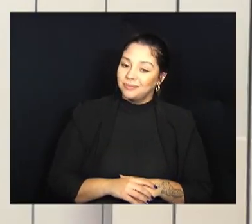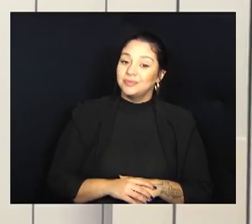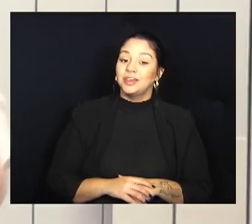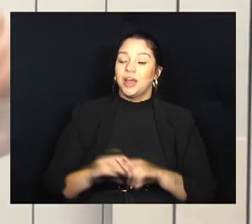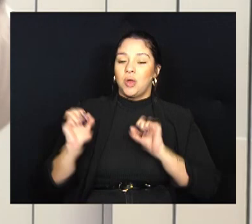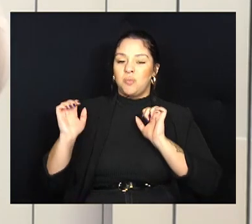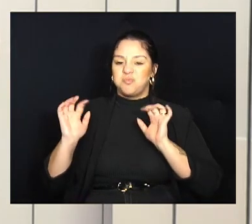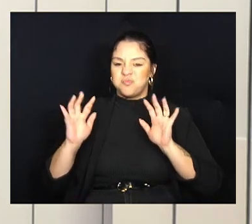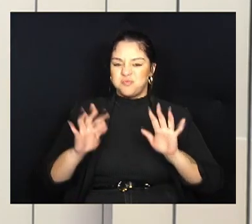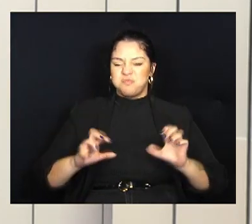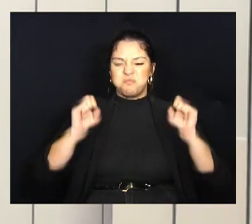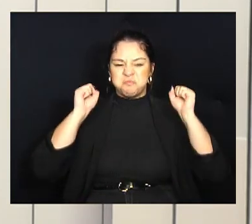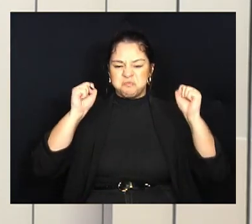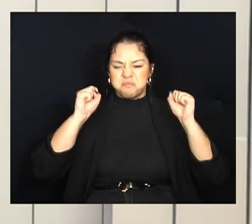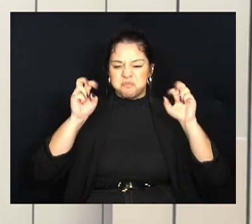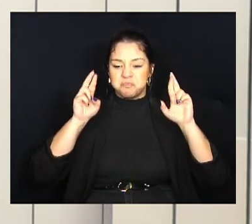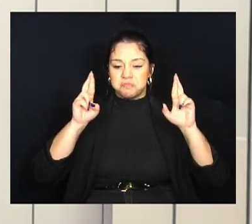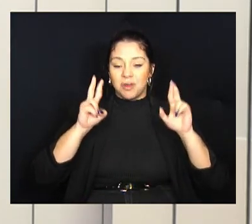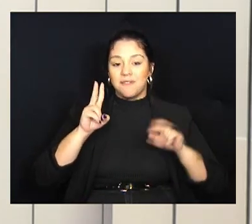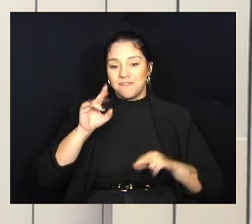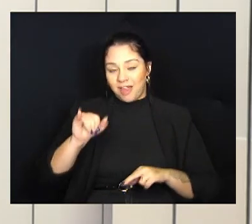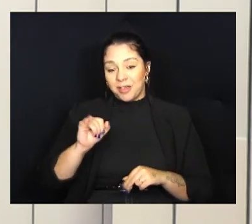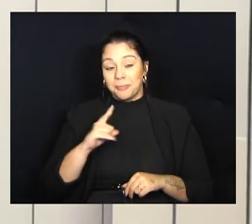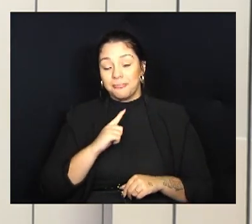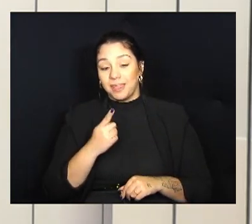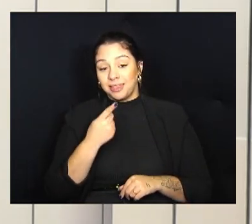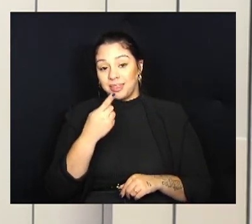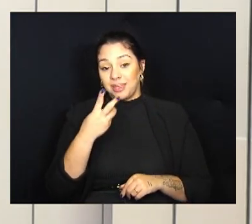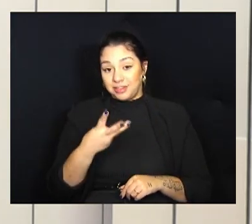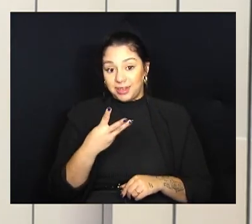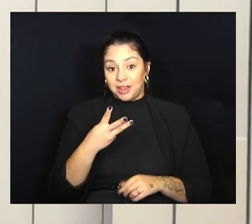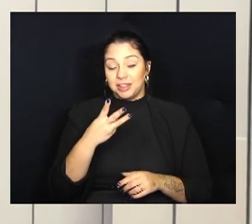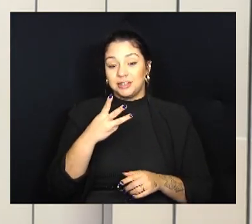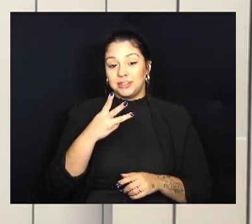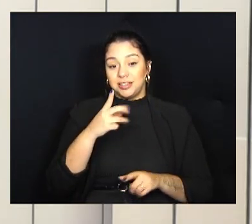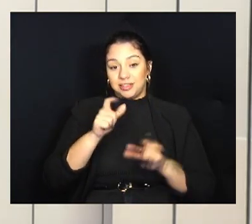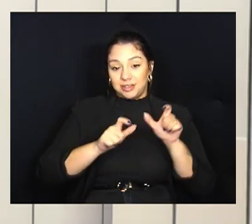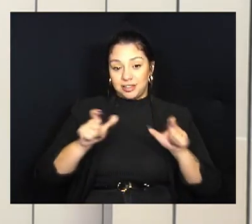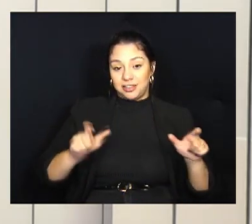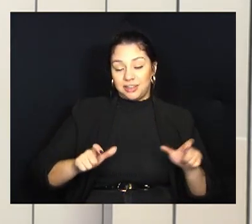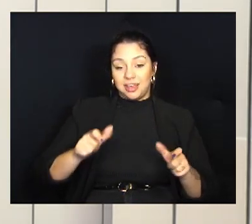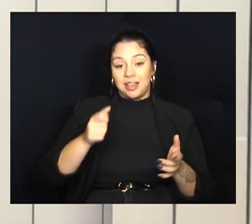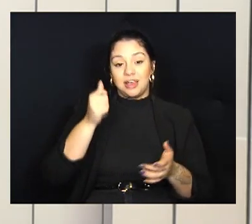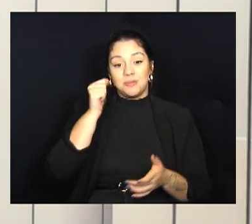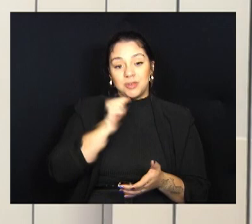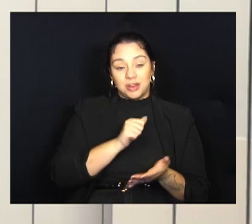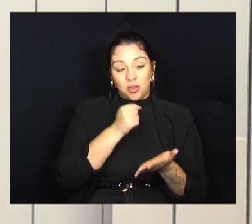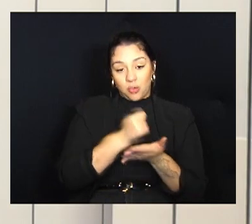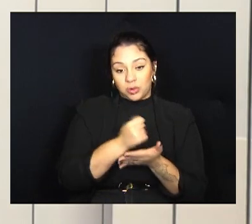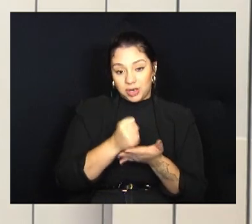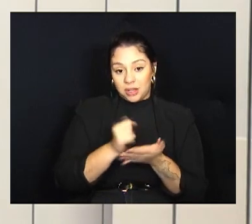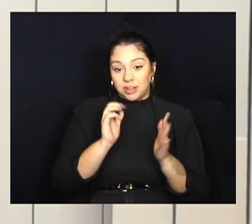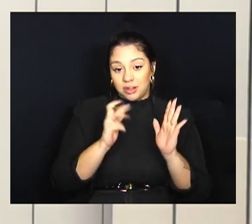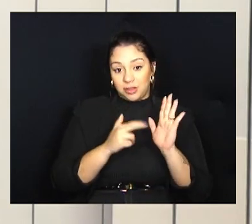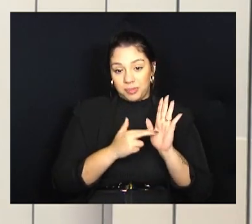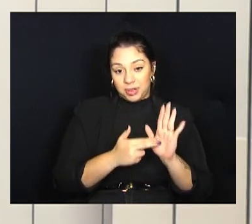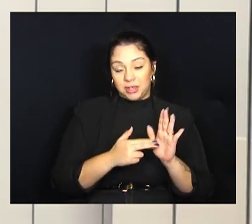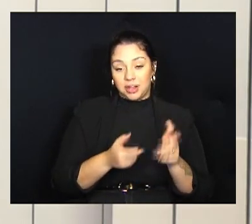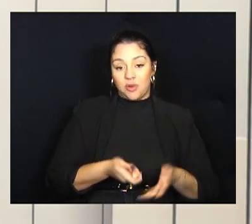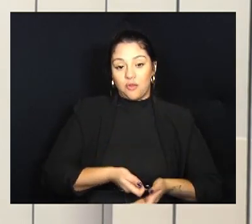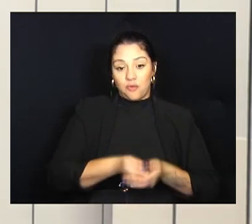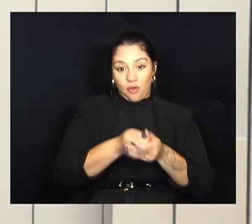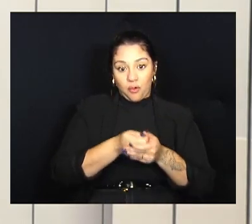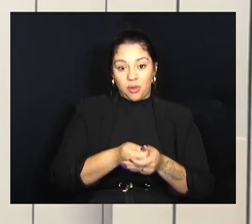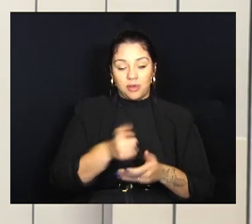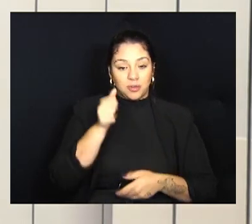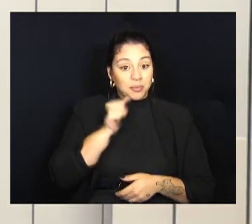vai comparecer. São 13 atletas já contratadas que vão representar o vôlei feminino de Campinas. Grande